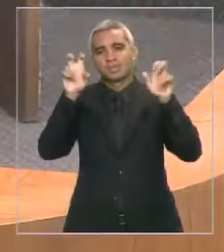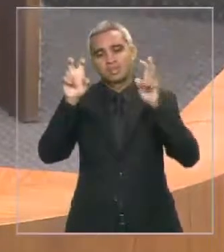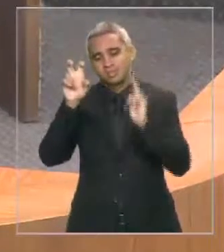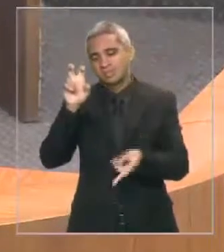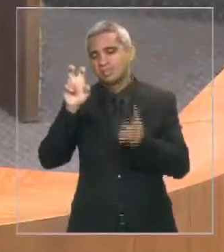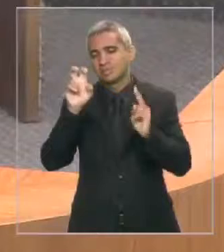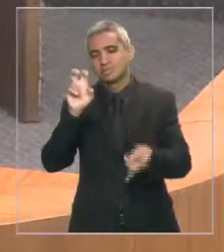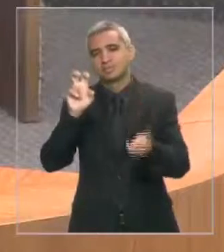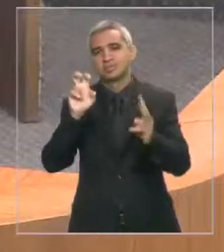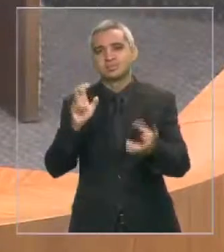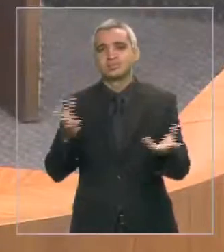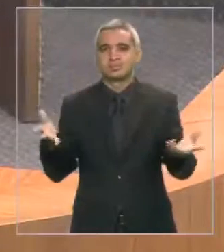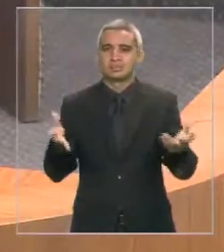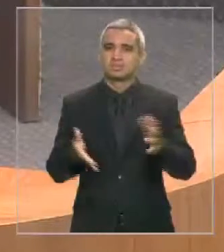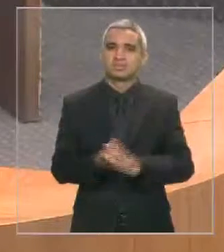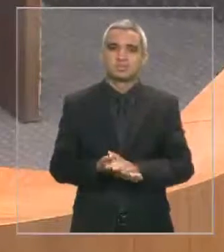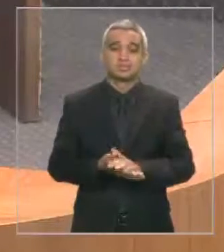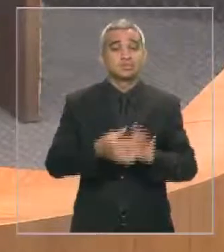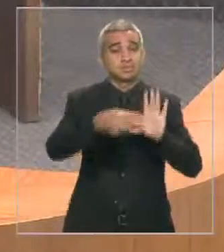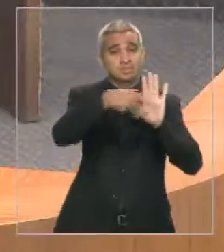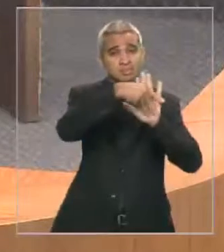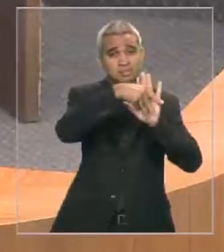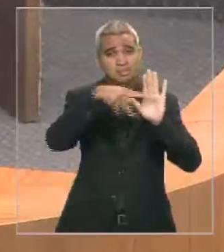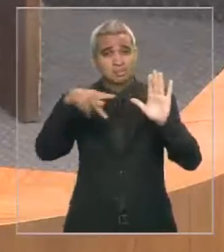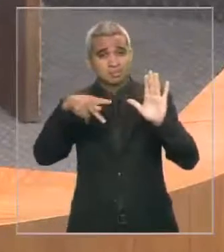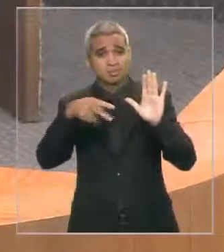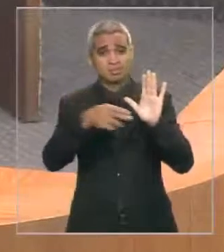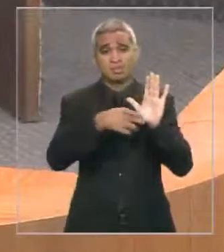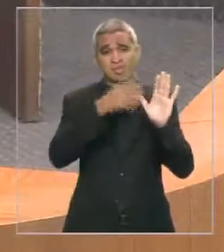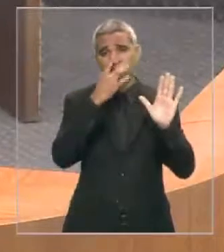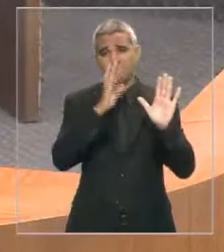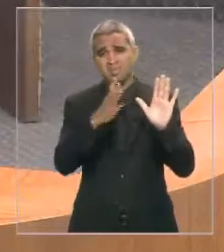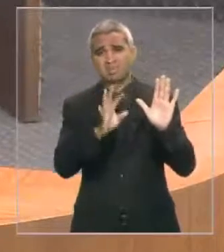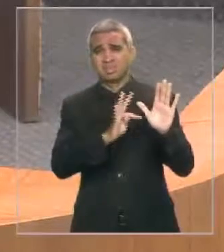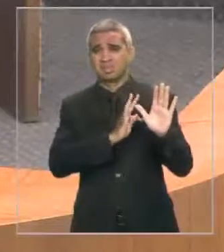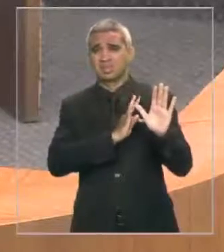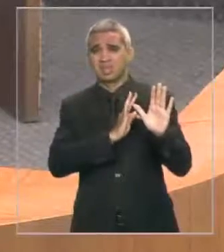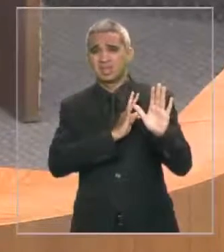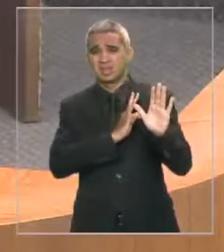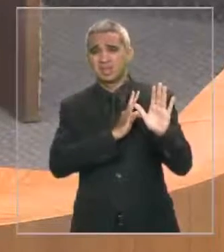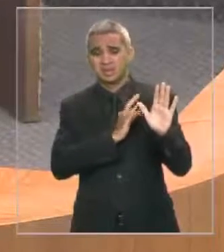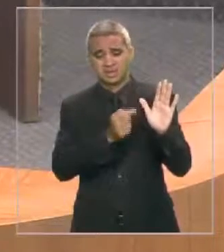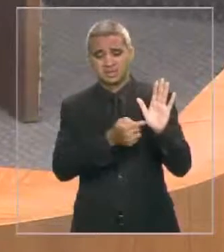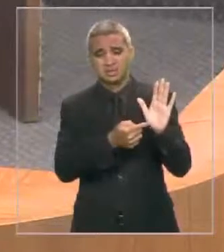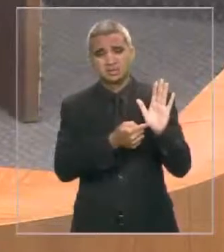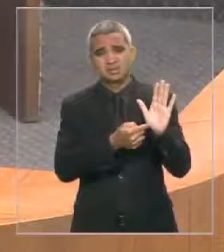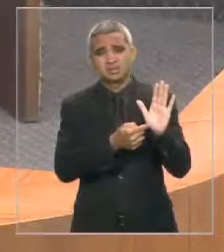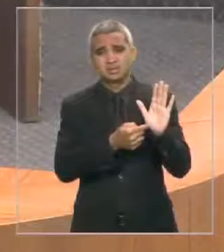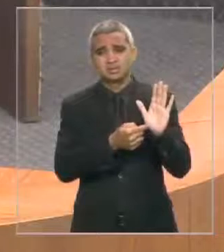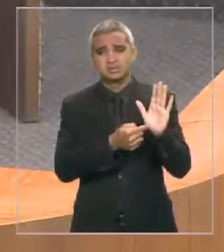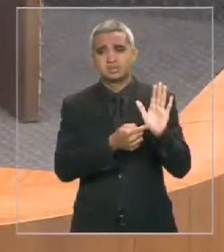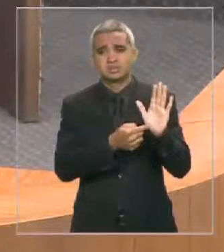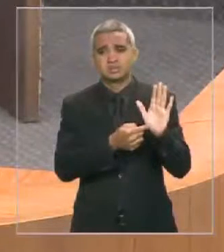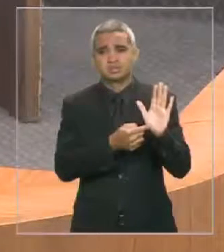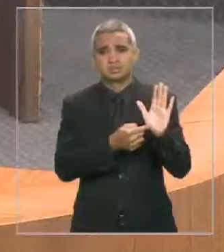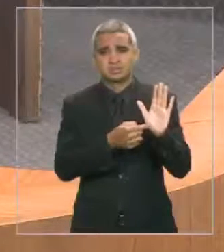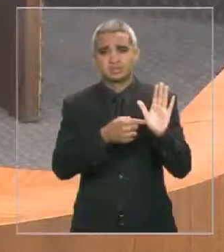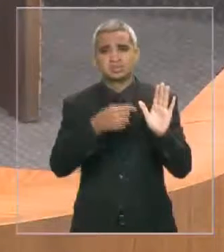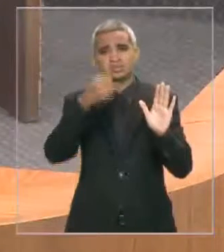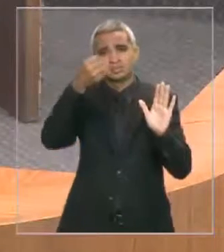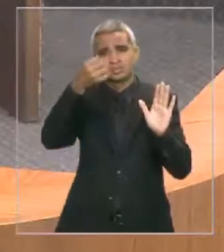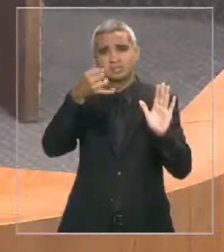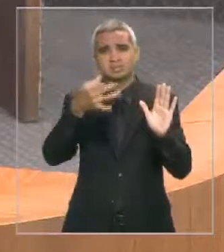É mais uma medida aí puramente, talvez, técnica, que trata desse imposto